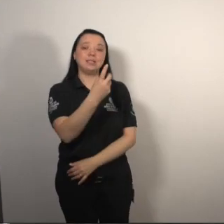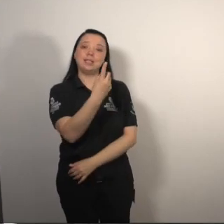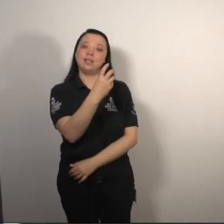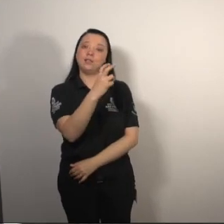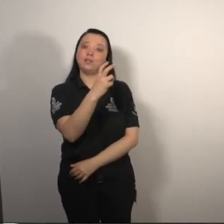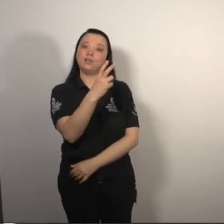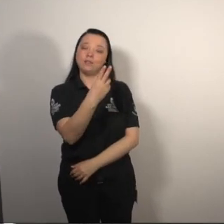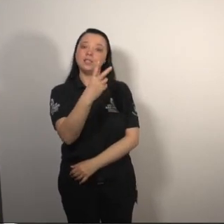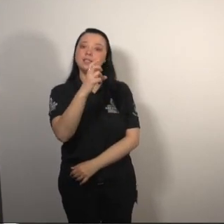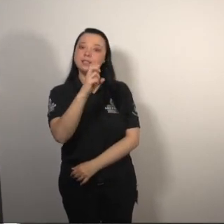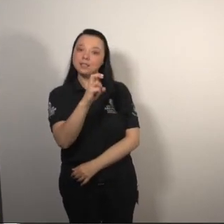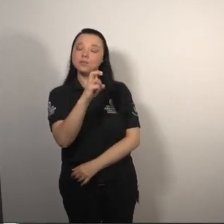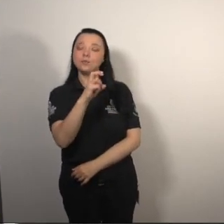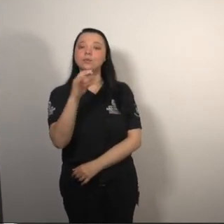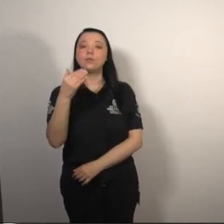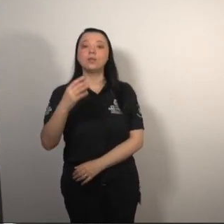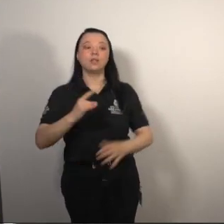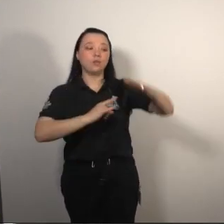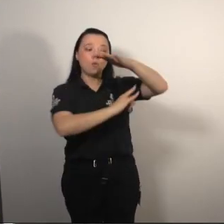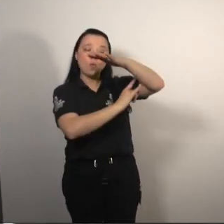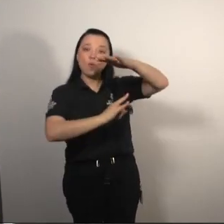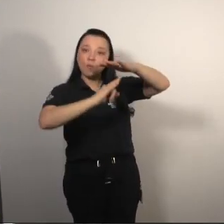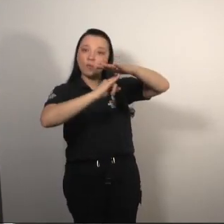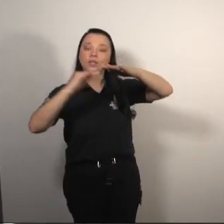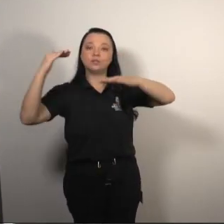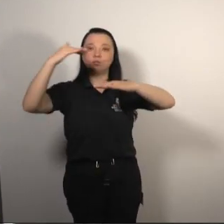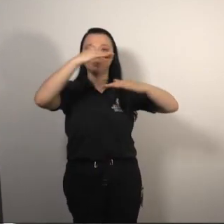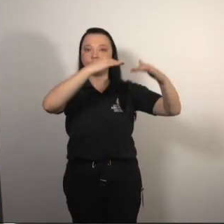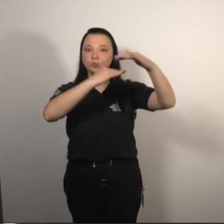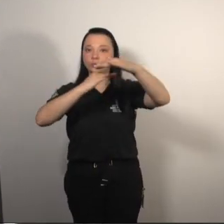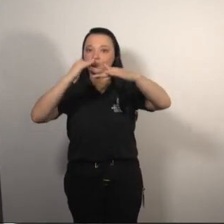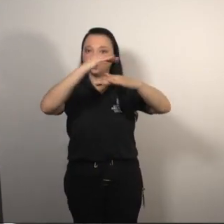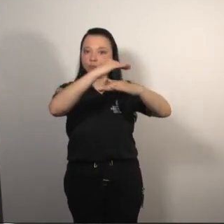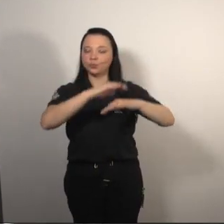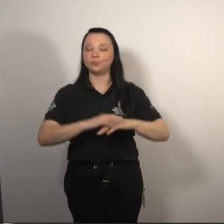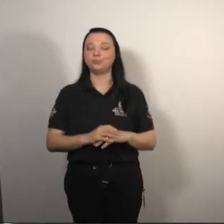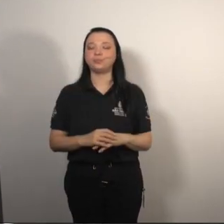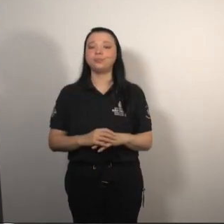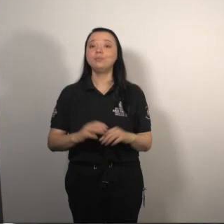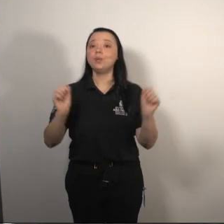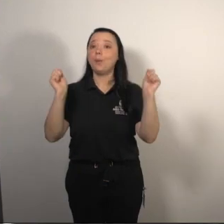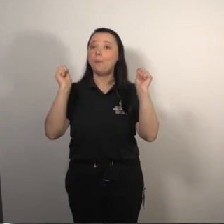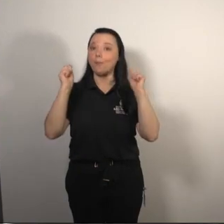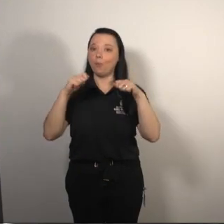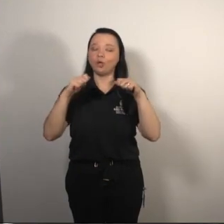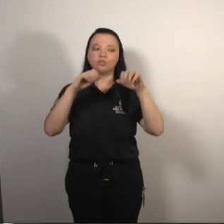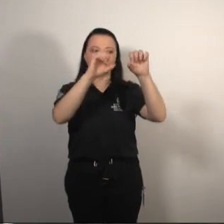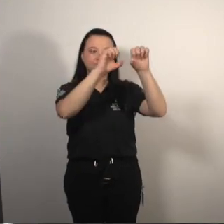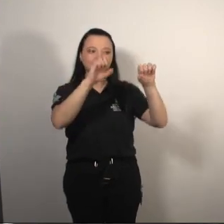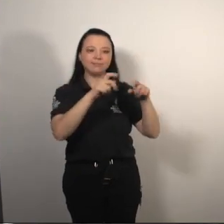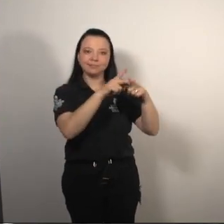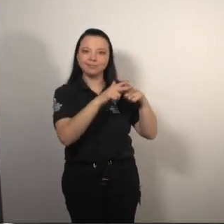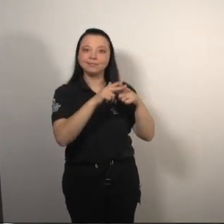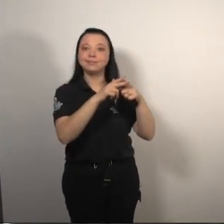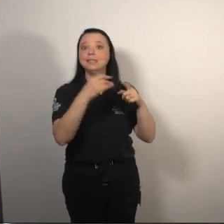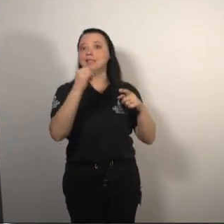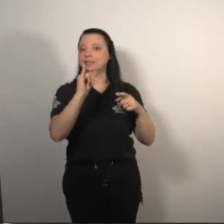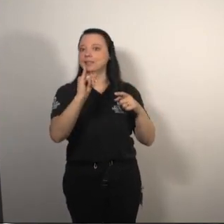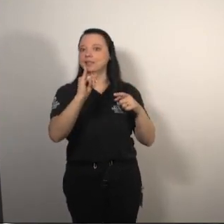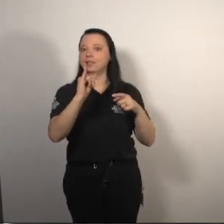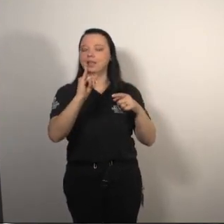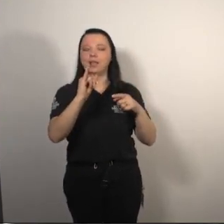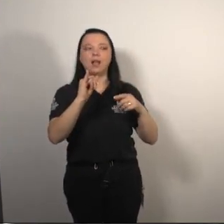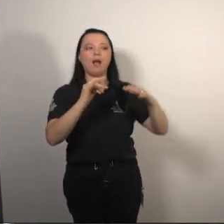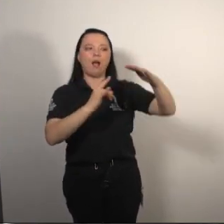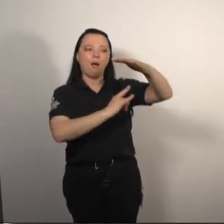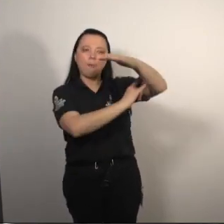recuperações funcionais de pontes e viadutos. Pode ser uma recuperação estrutural, quando a ponte já apresenta